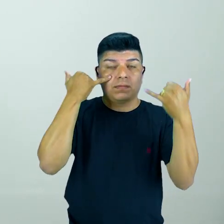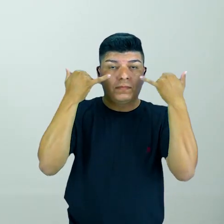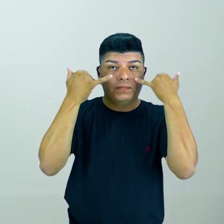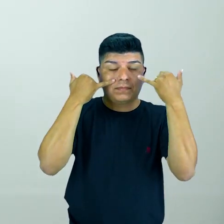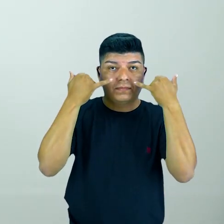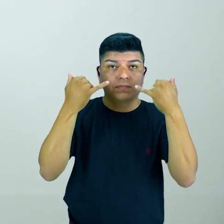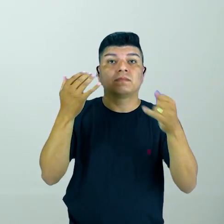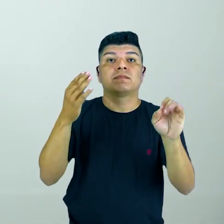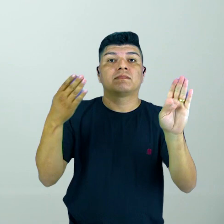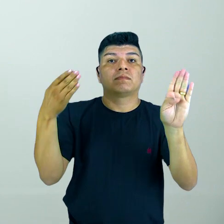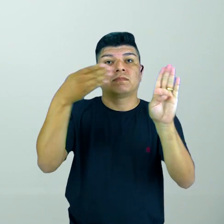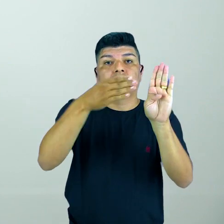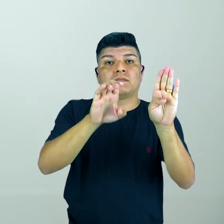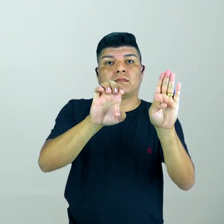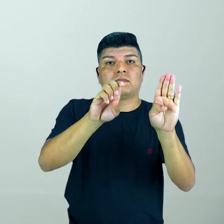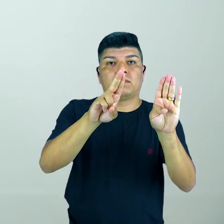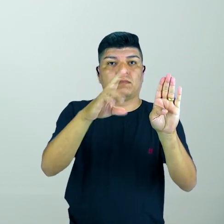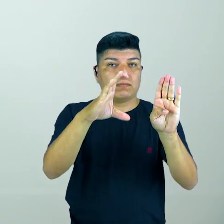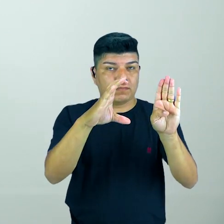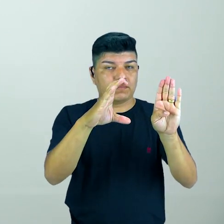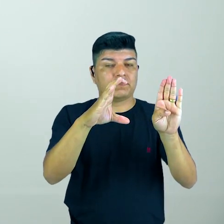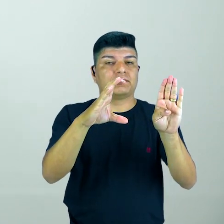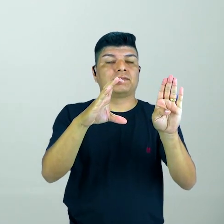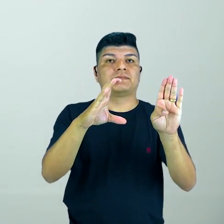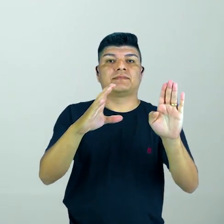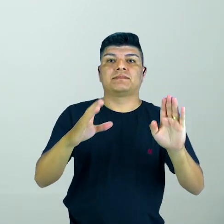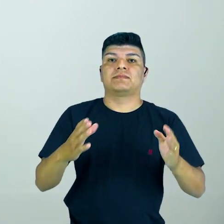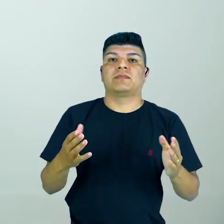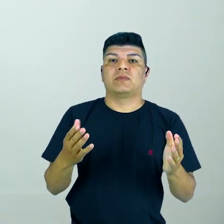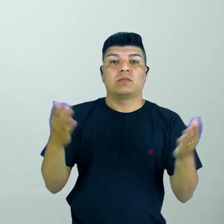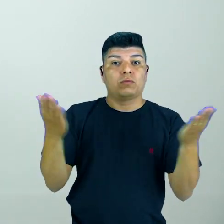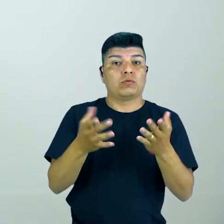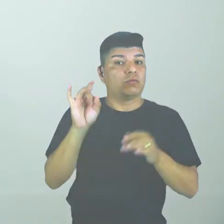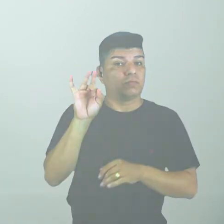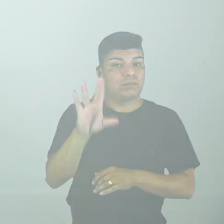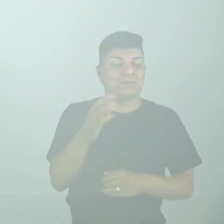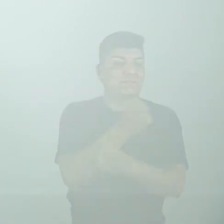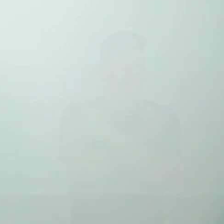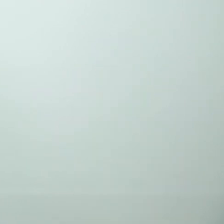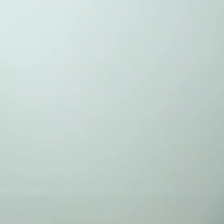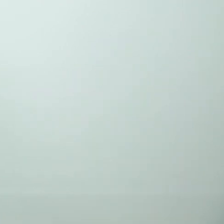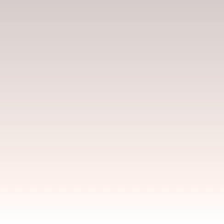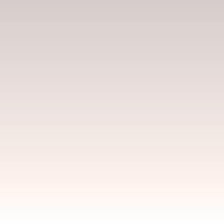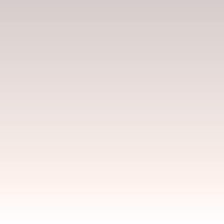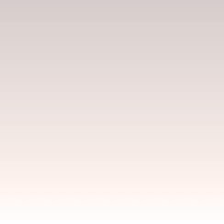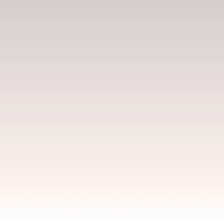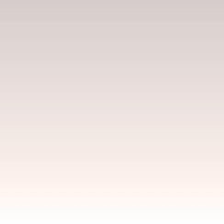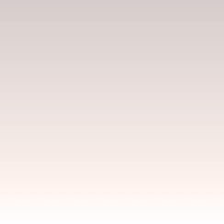tá? Acesse a plataforma Eduque. Por hoje é só, grande abraço.